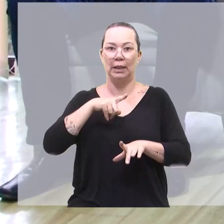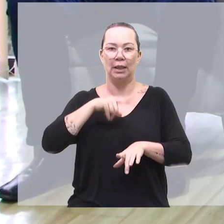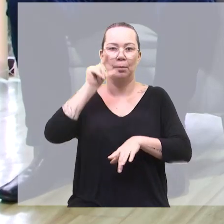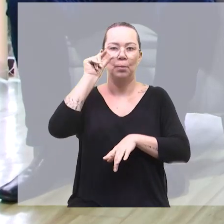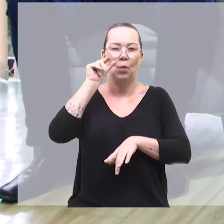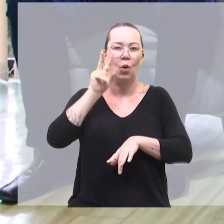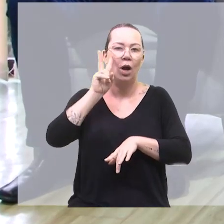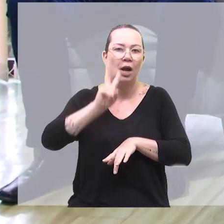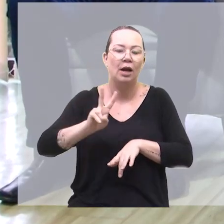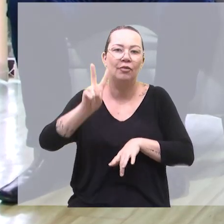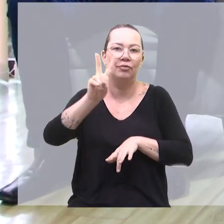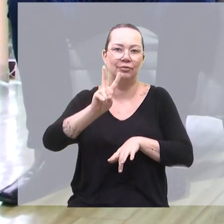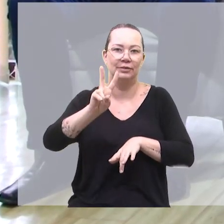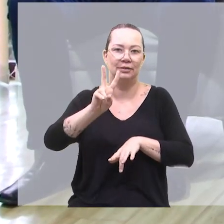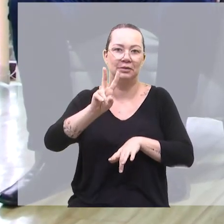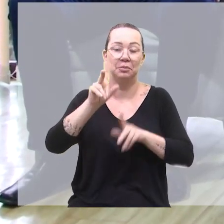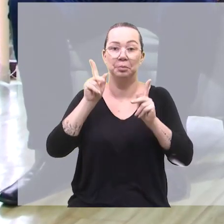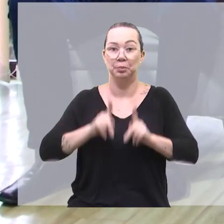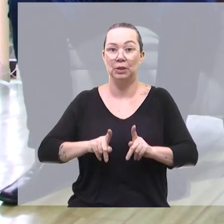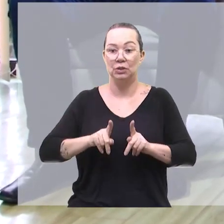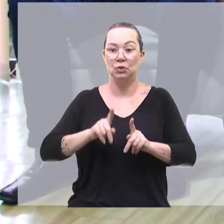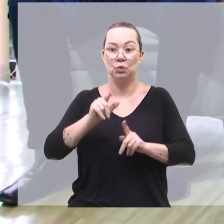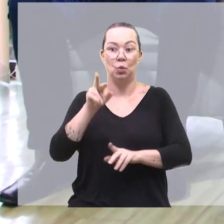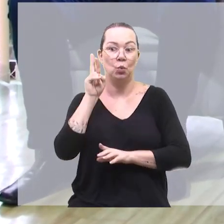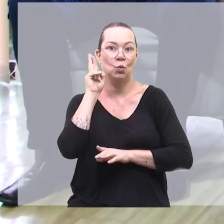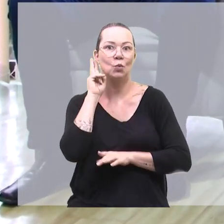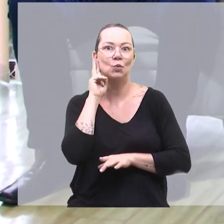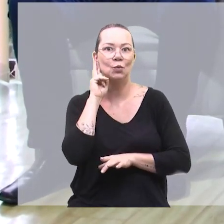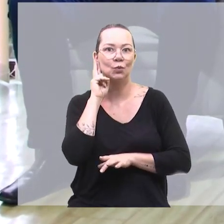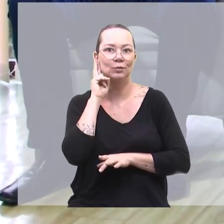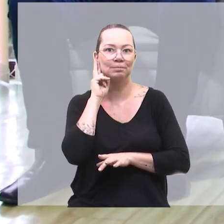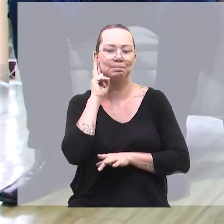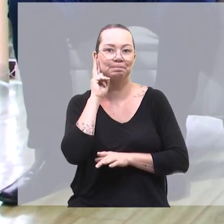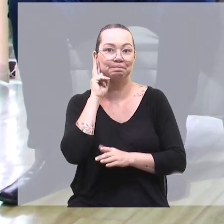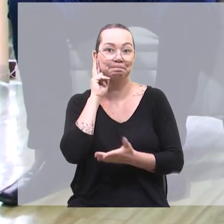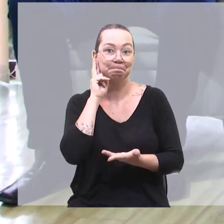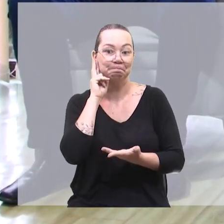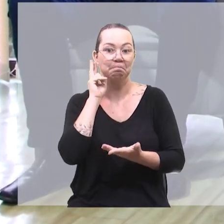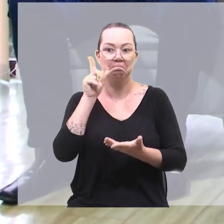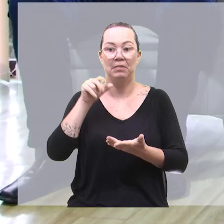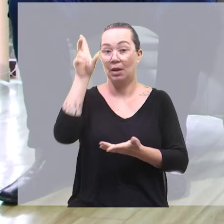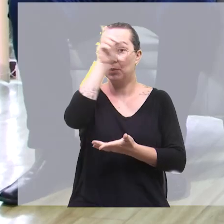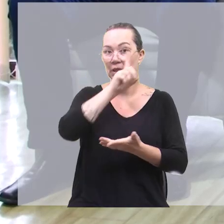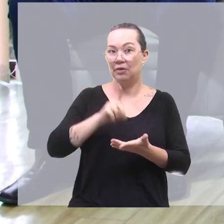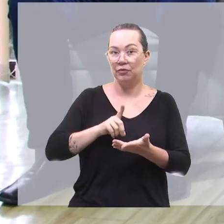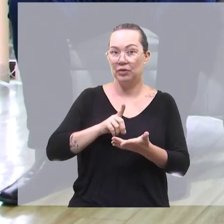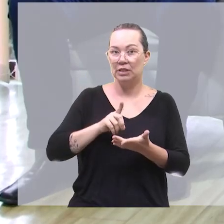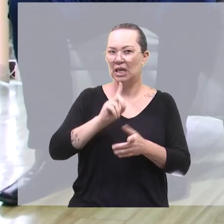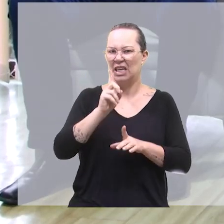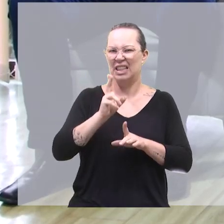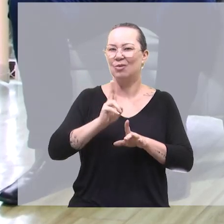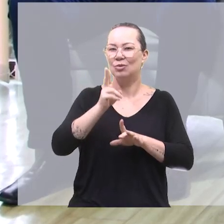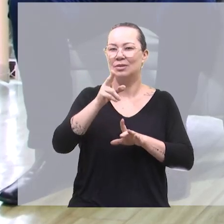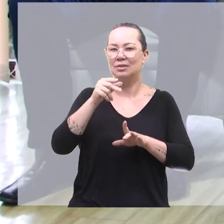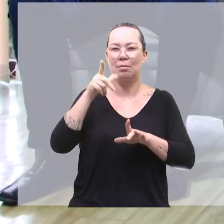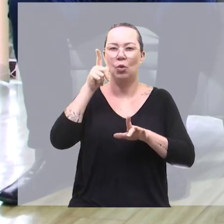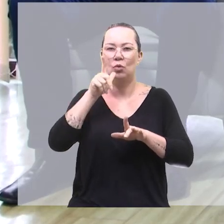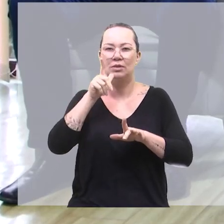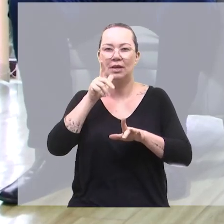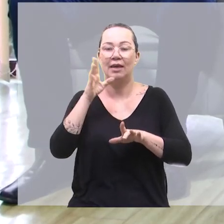tem baixa visão, alguém que tem surdez. São deficiências que nem sempre a